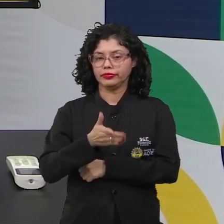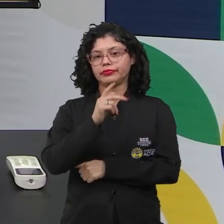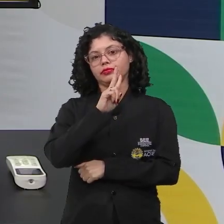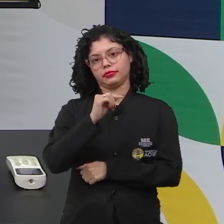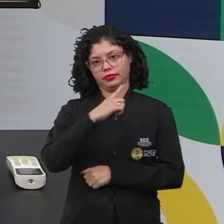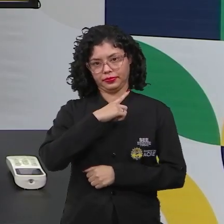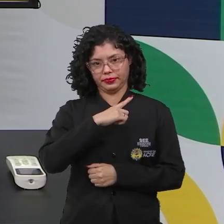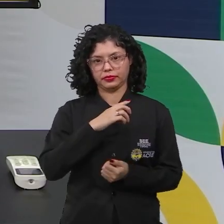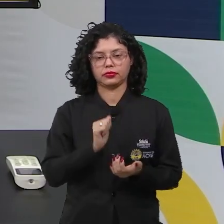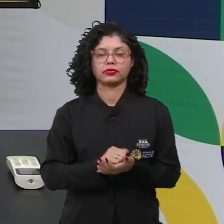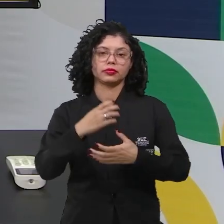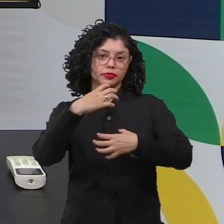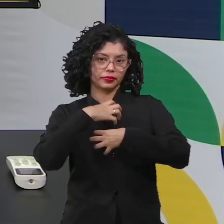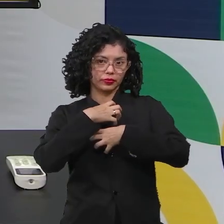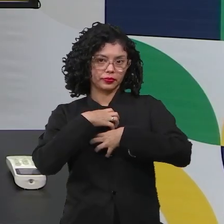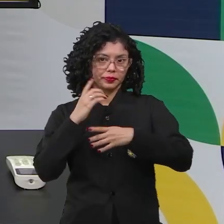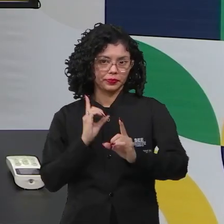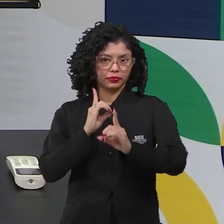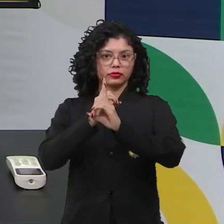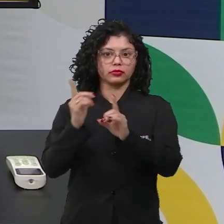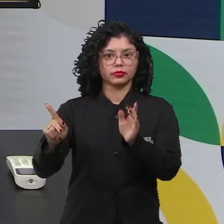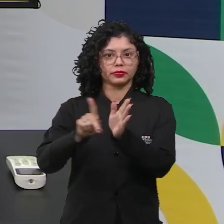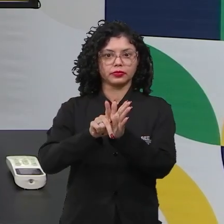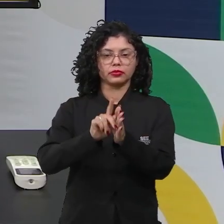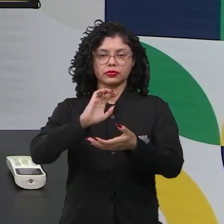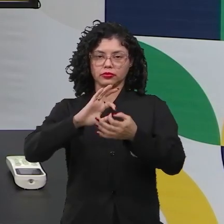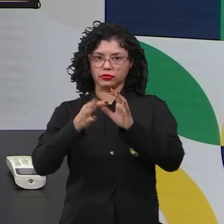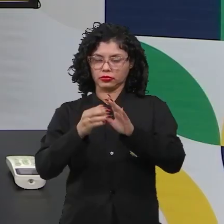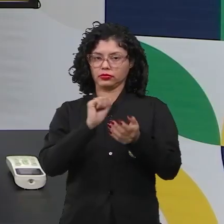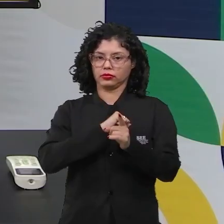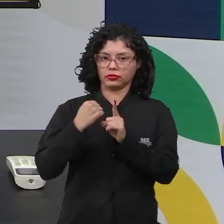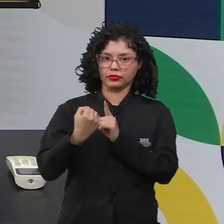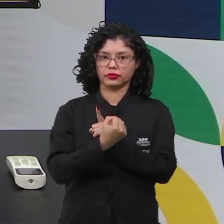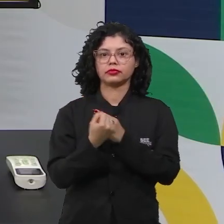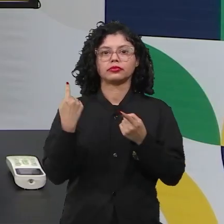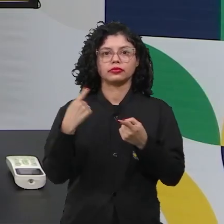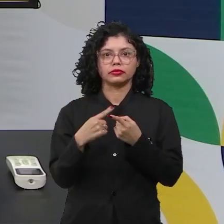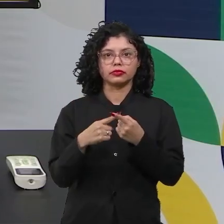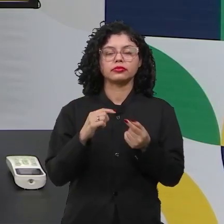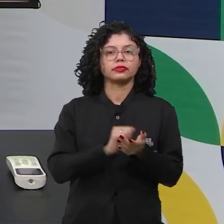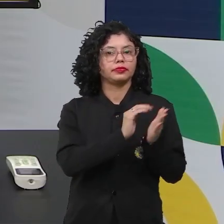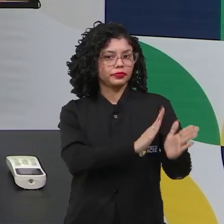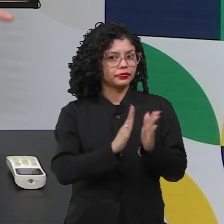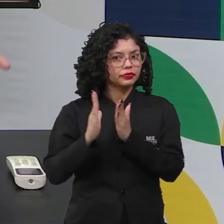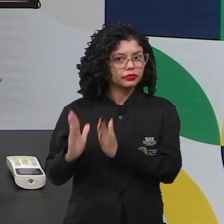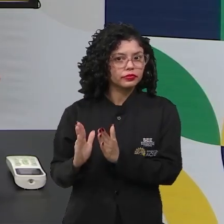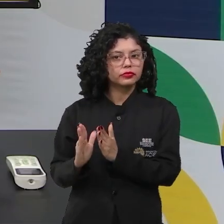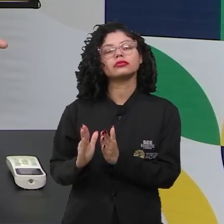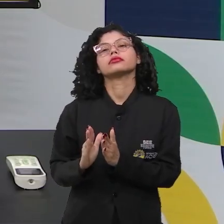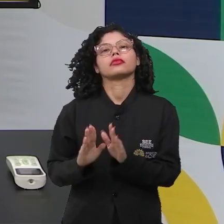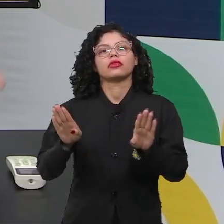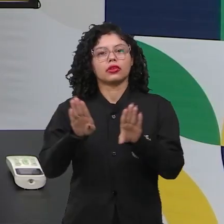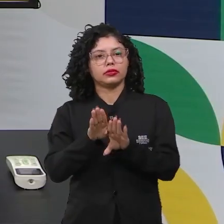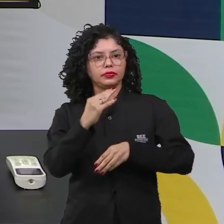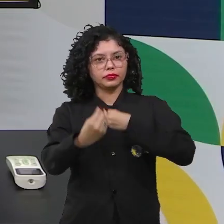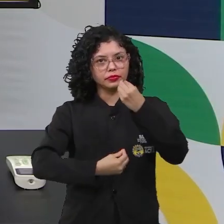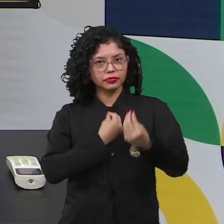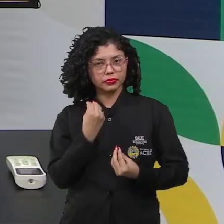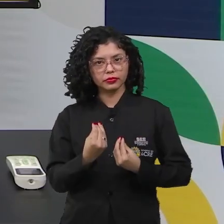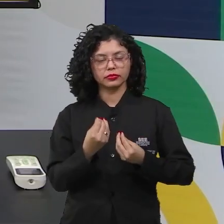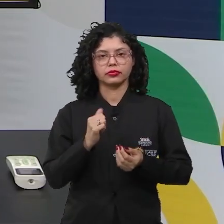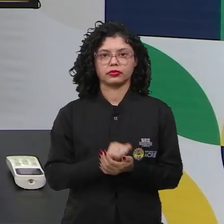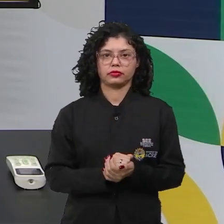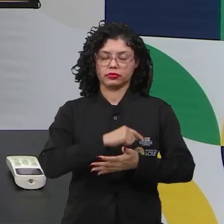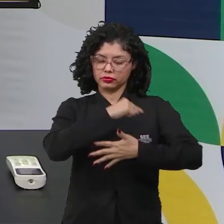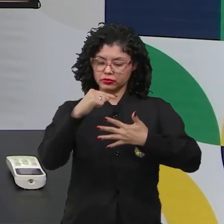que o indivíduo se identifique dentro daquele contexto social. Porque a partir do momento que eu entendo a prática corporal como um